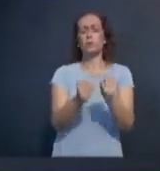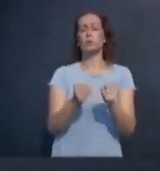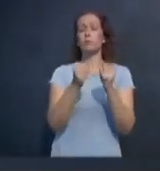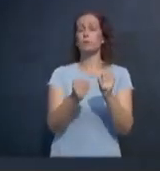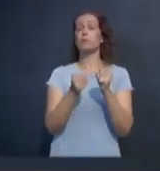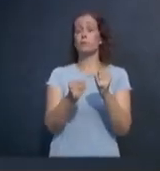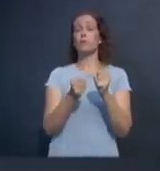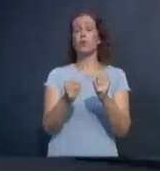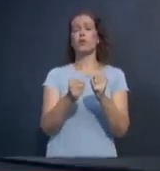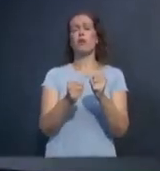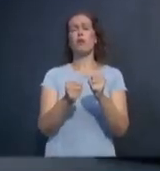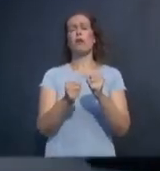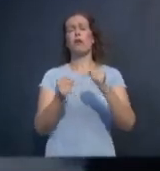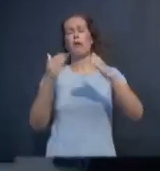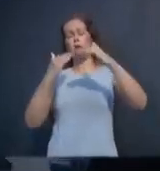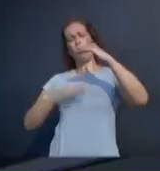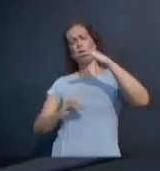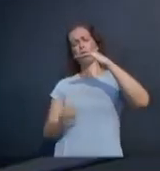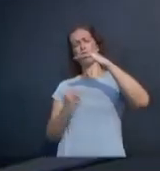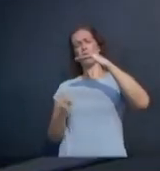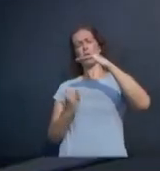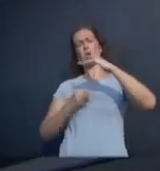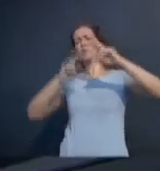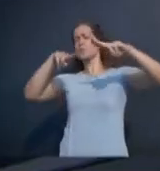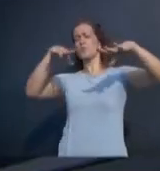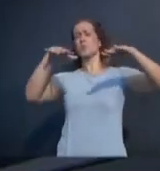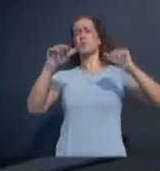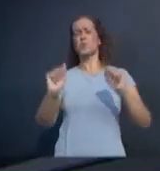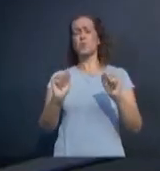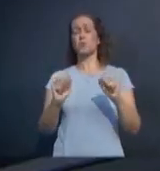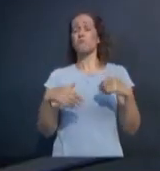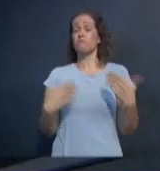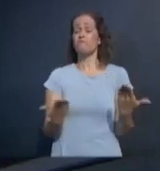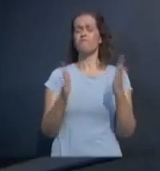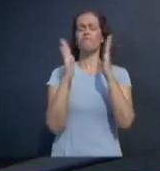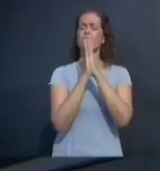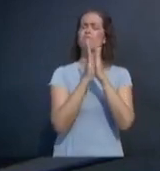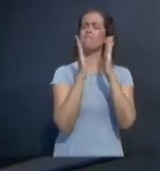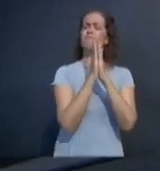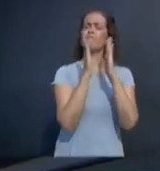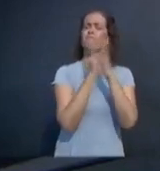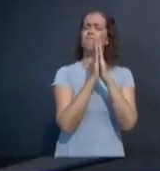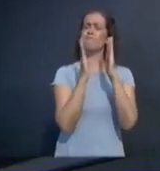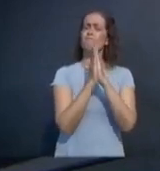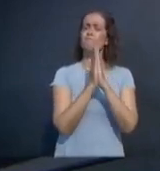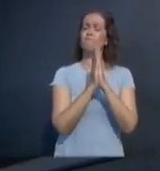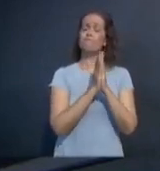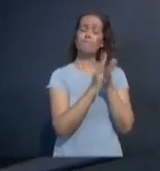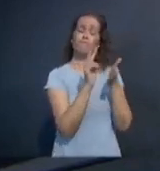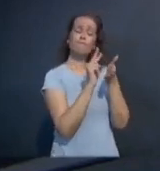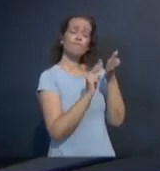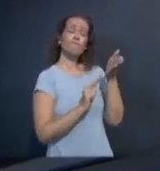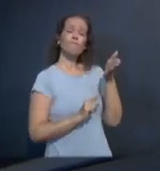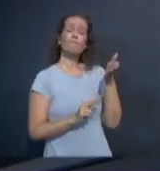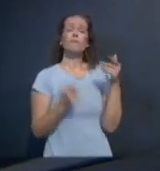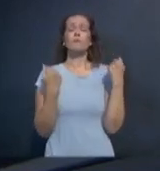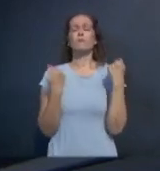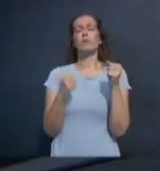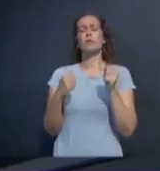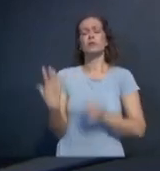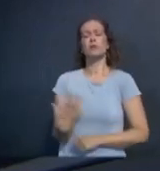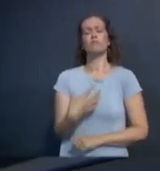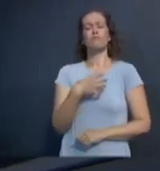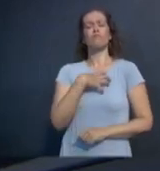seja inferior. Então, a oração que está aqui tem que encher o seu coração. Os músicos estão tomando